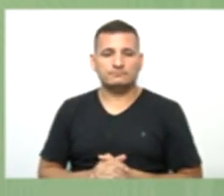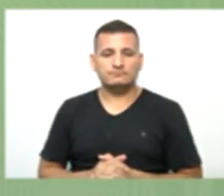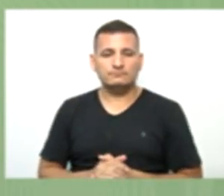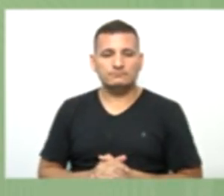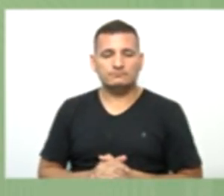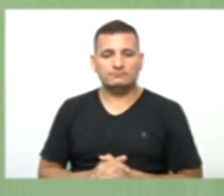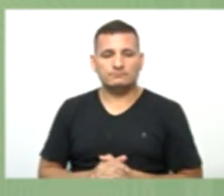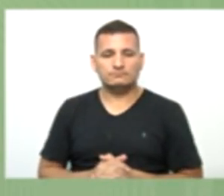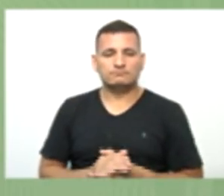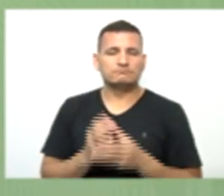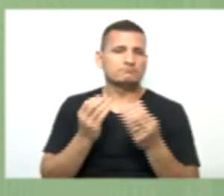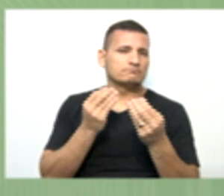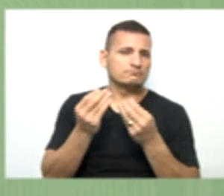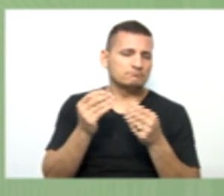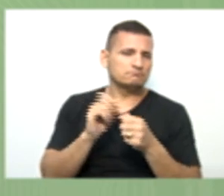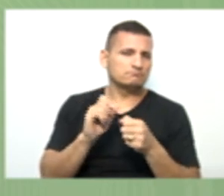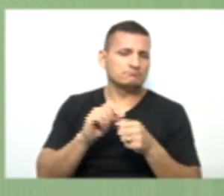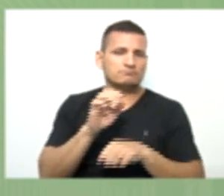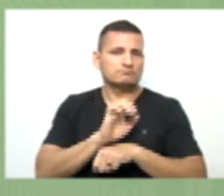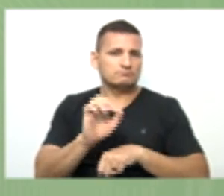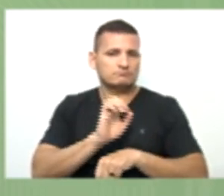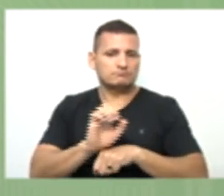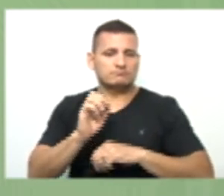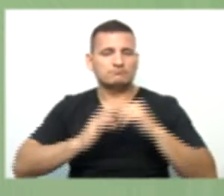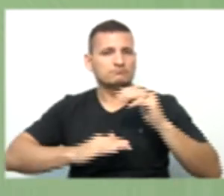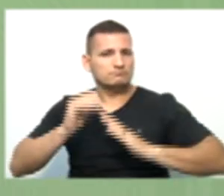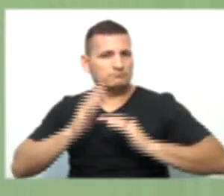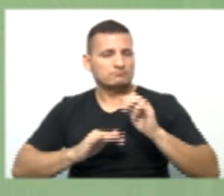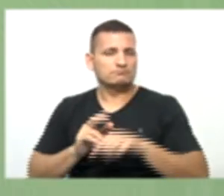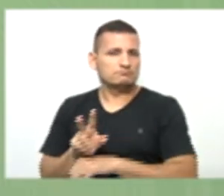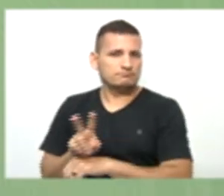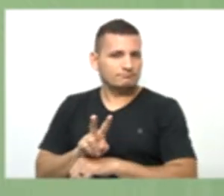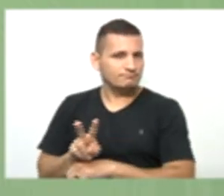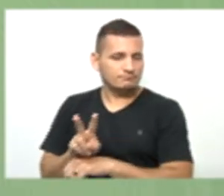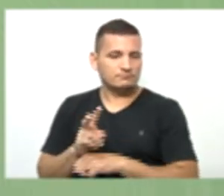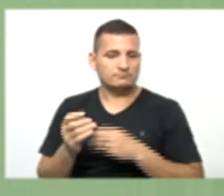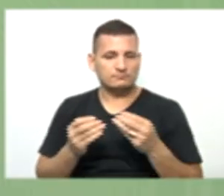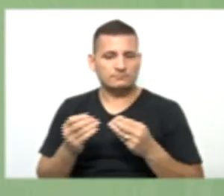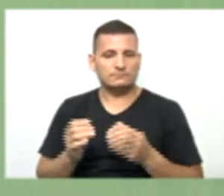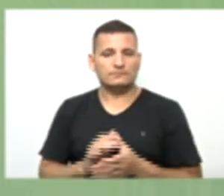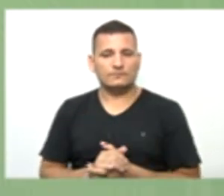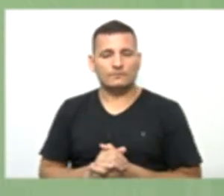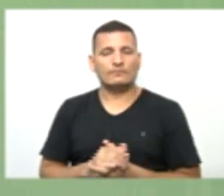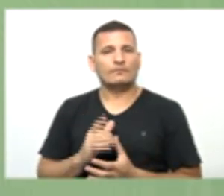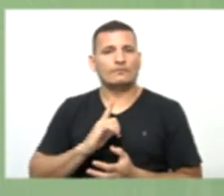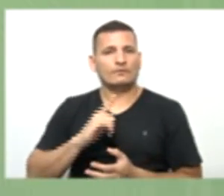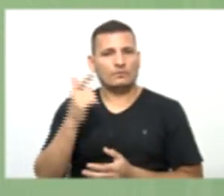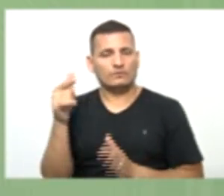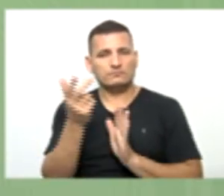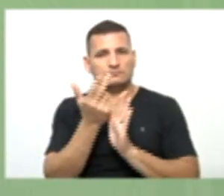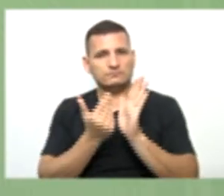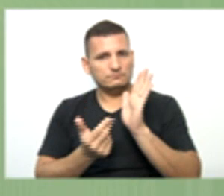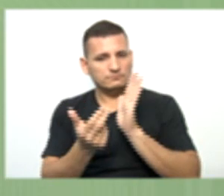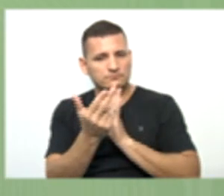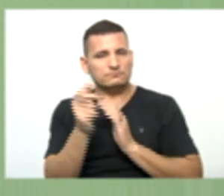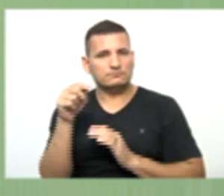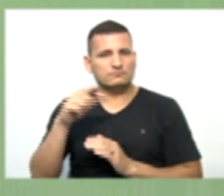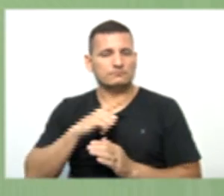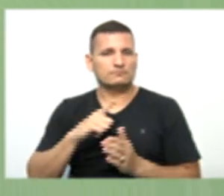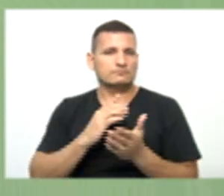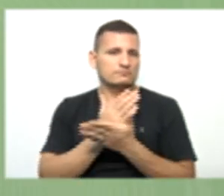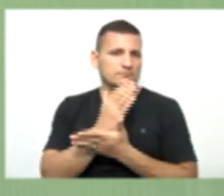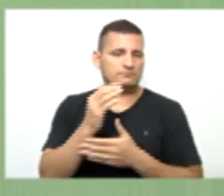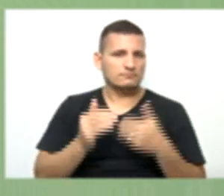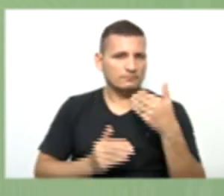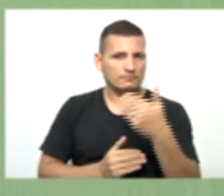Como então pode ser feito o estágio profissional supervisionado? Aí nós trazemos outro infográfico e aqui nós temos algumas etapas.